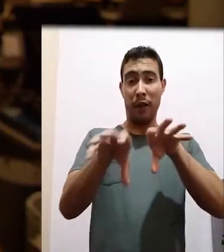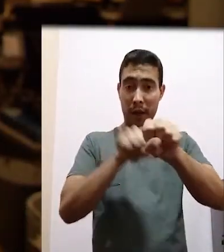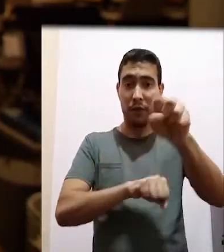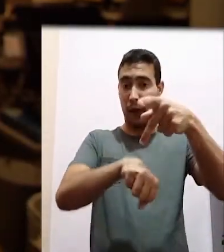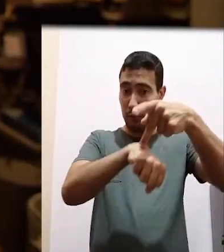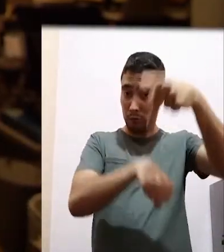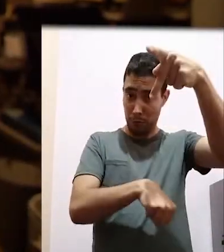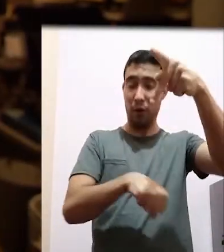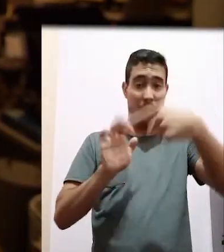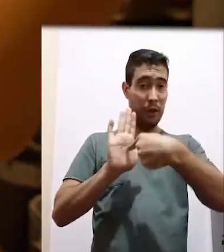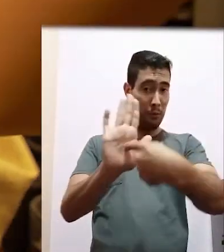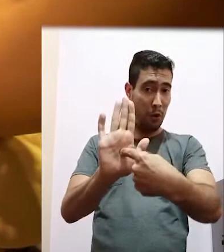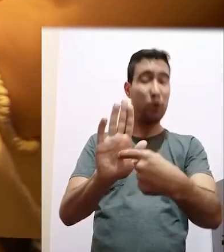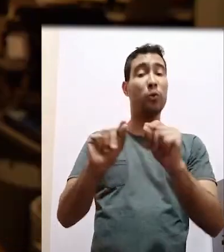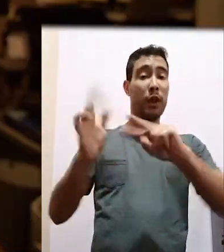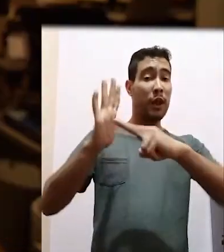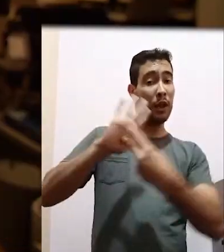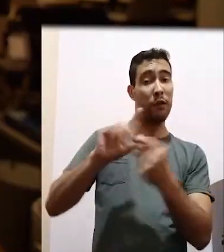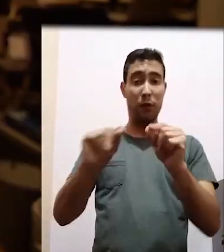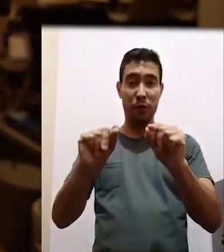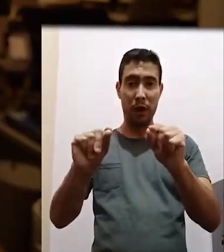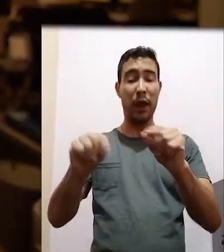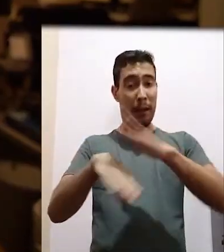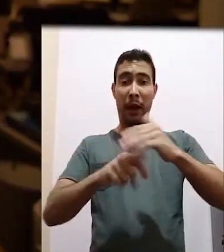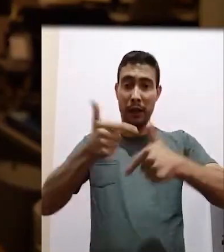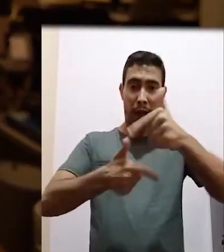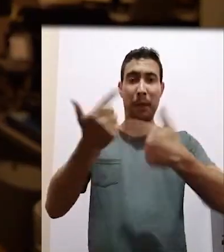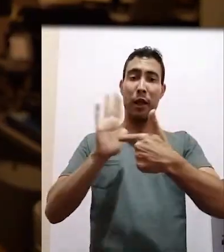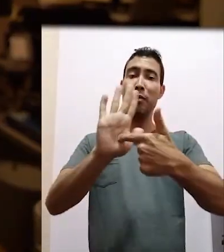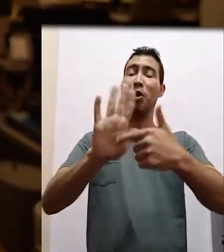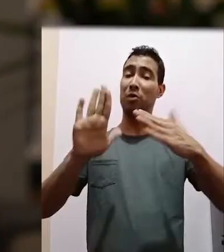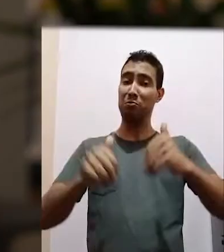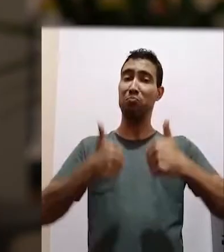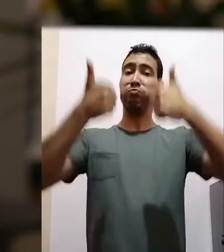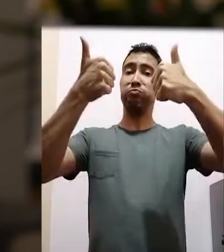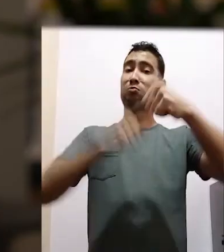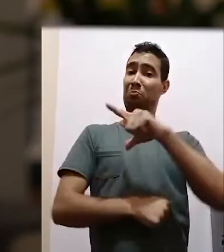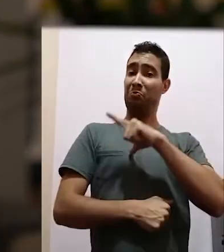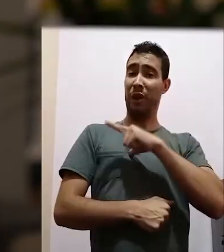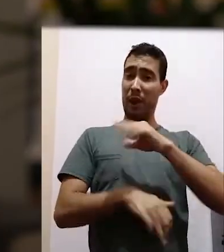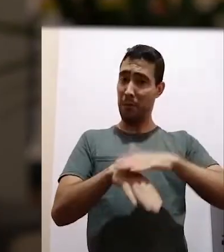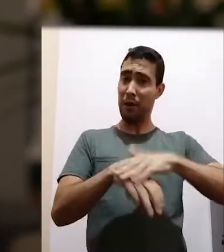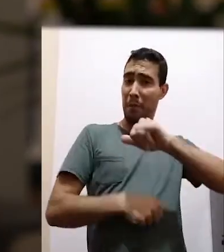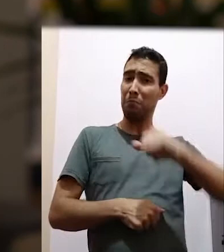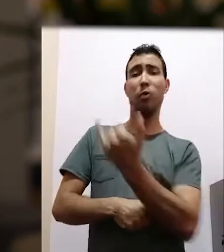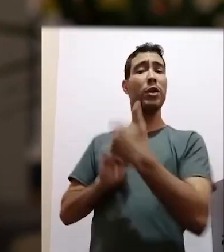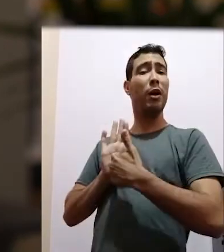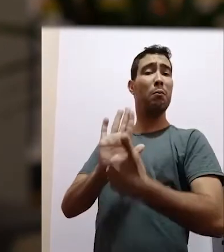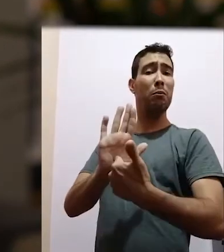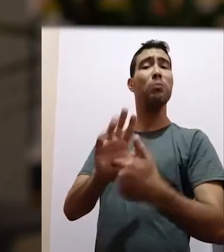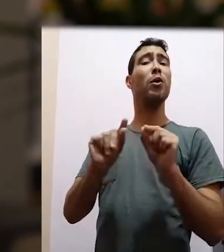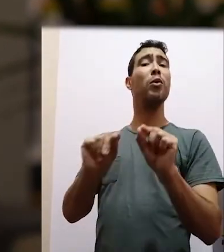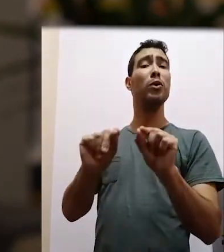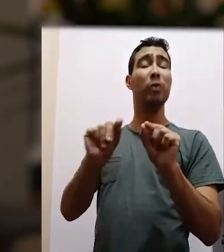Com um certificado de pós-graduação em mãos, você se apresenta de forma diferenciada para o mercado de trabalho. É a tua